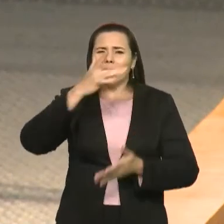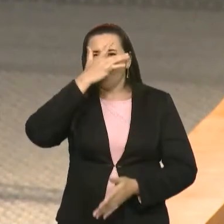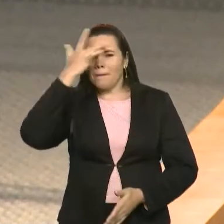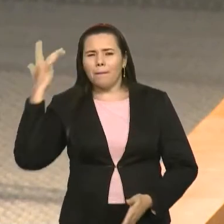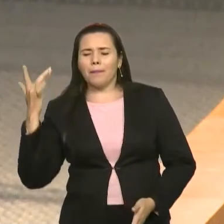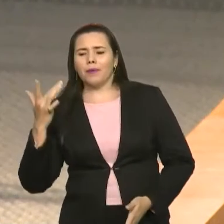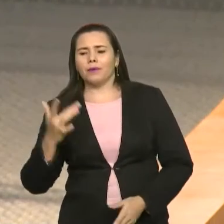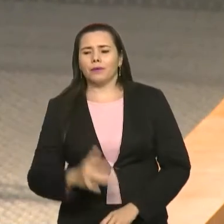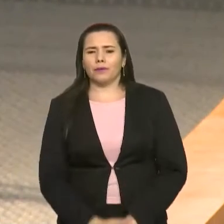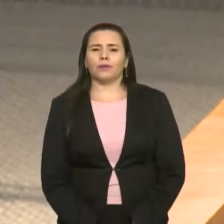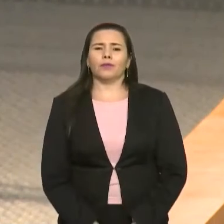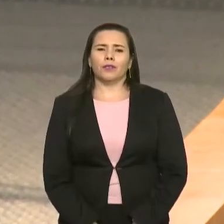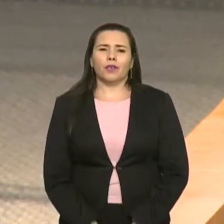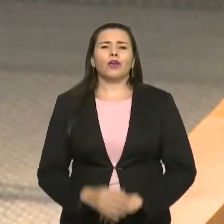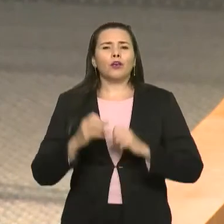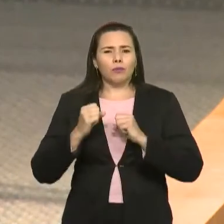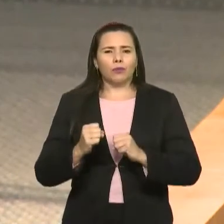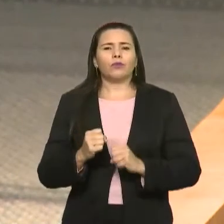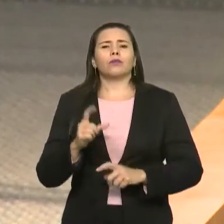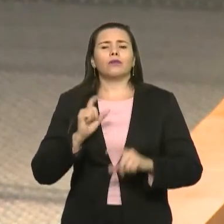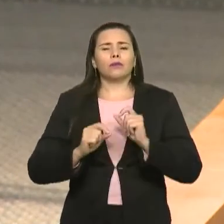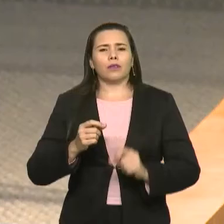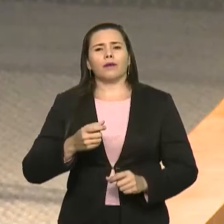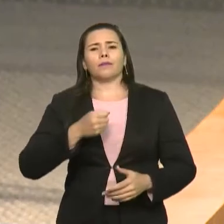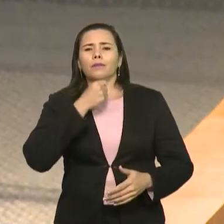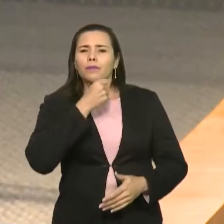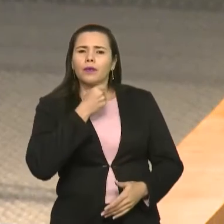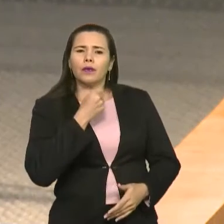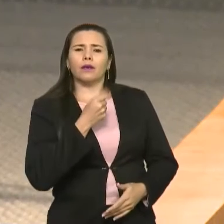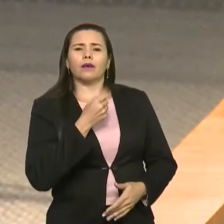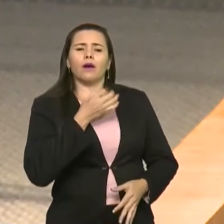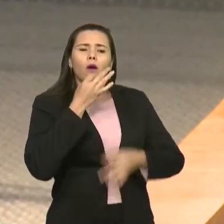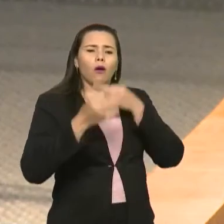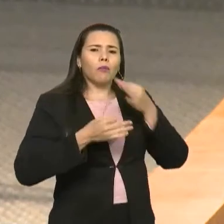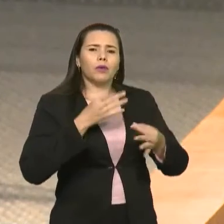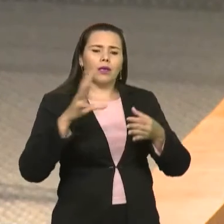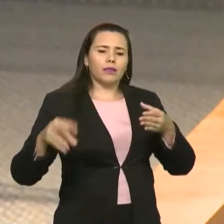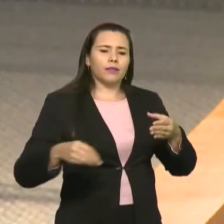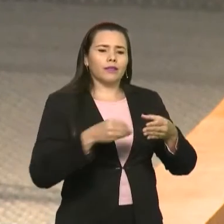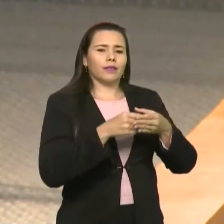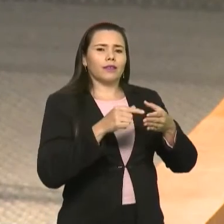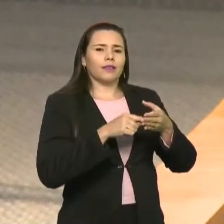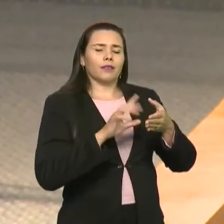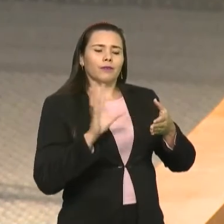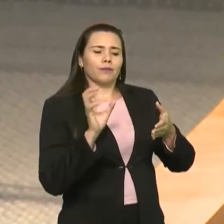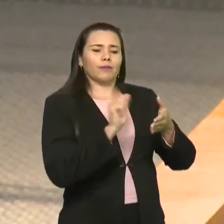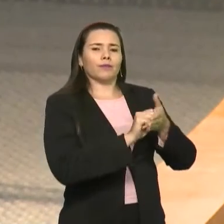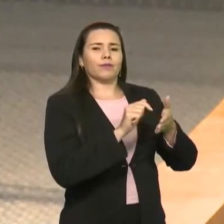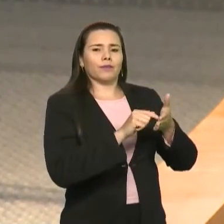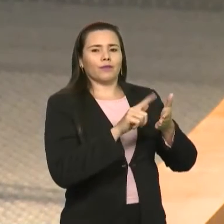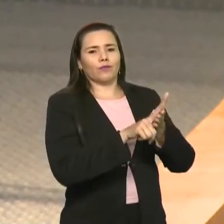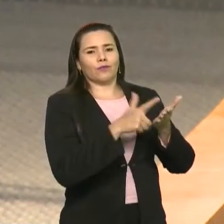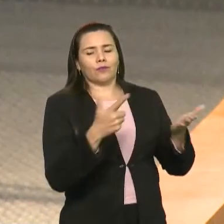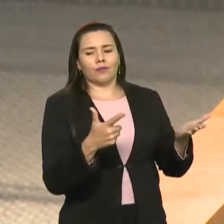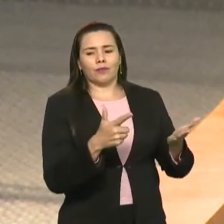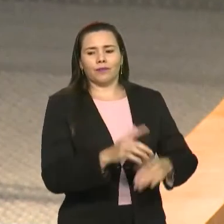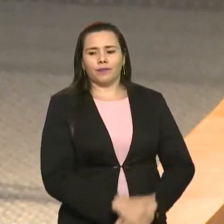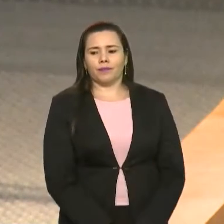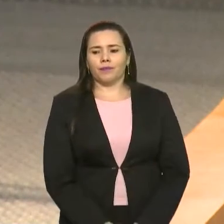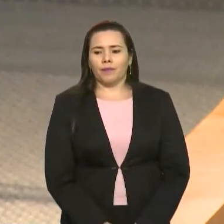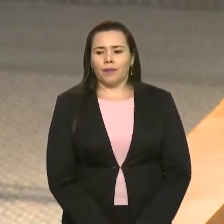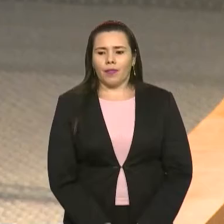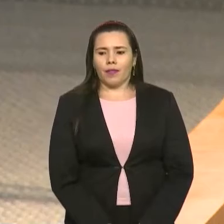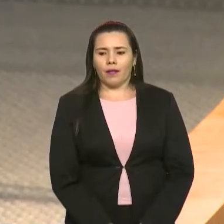de externar os seus pensamentos nesse jornal. O jornal termina, mas jamais morrerá, porque deixou